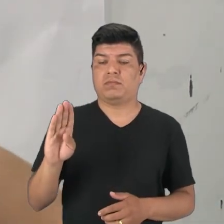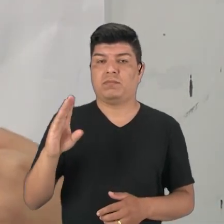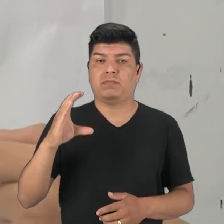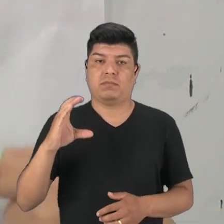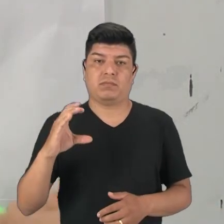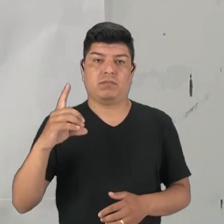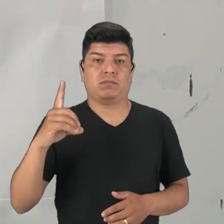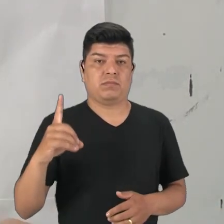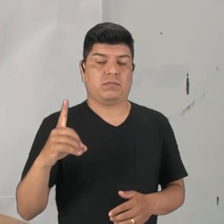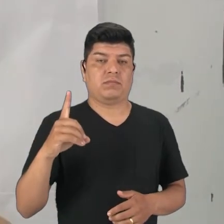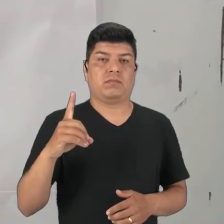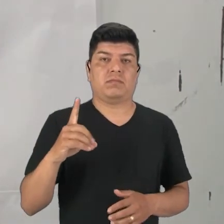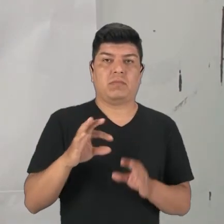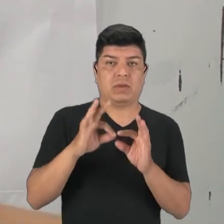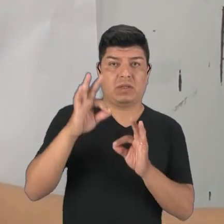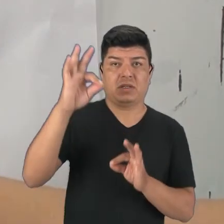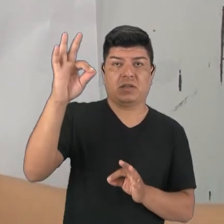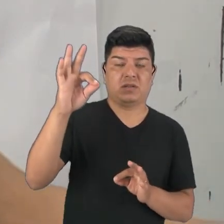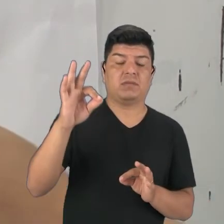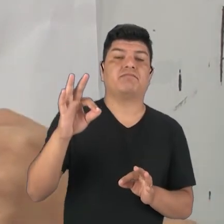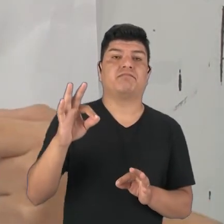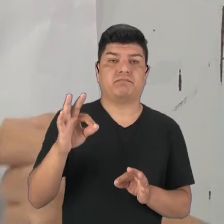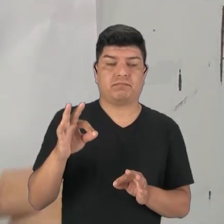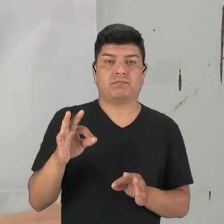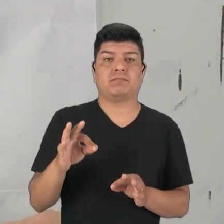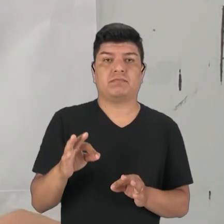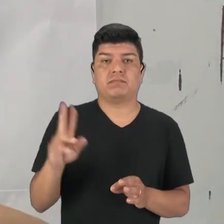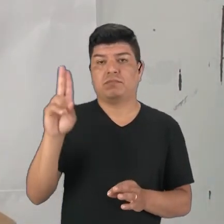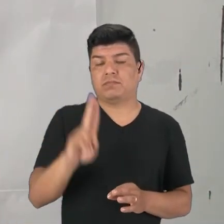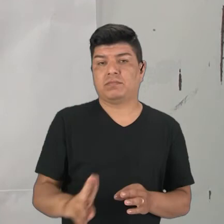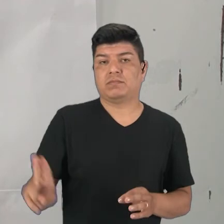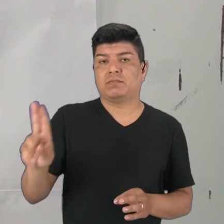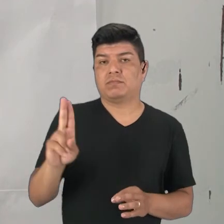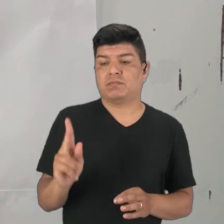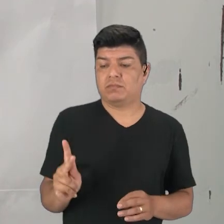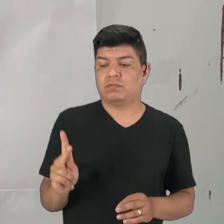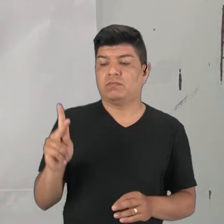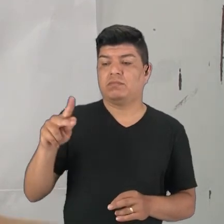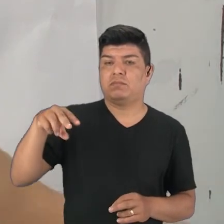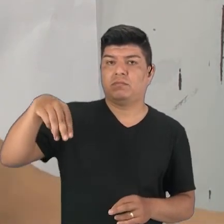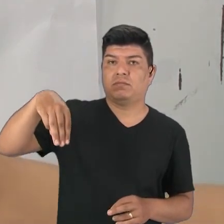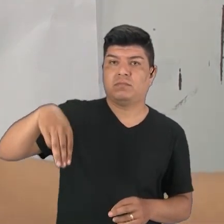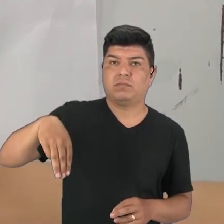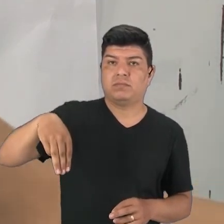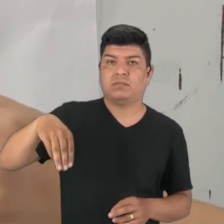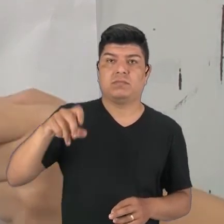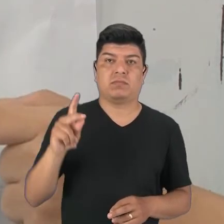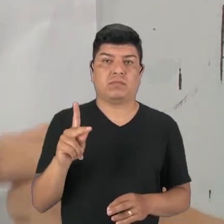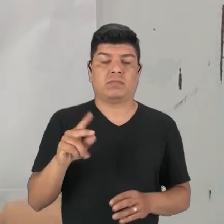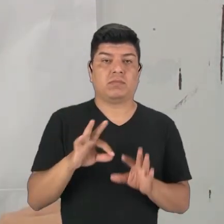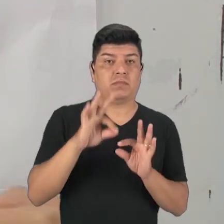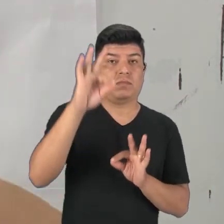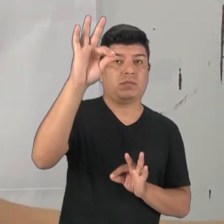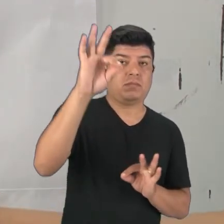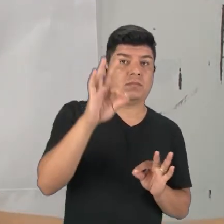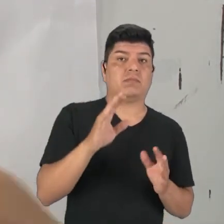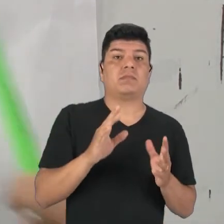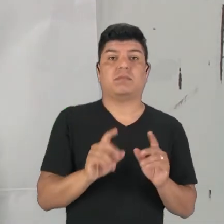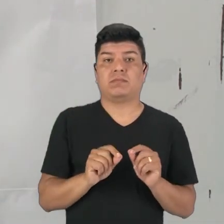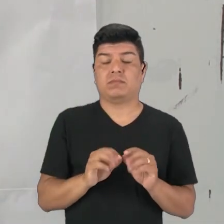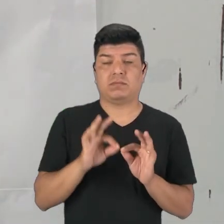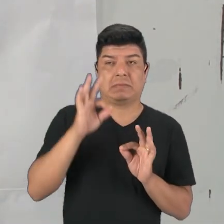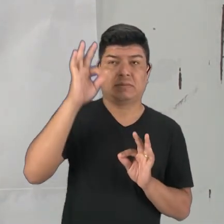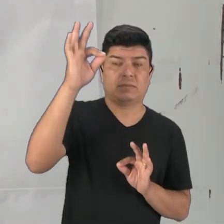Os percursos são distantes, ó. E a gente usa essas unidades de quilômetros, tá? Para medir